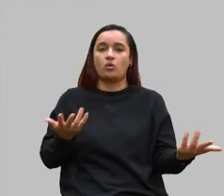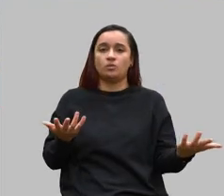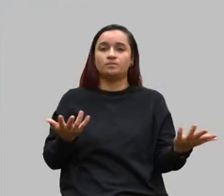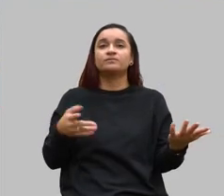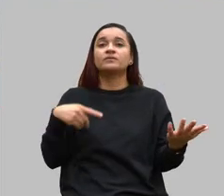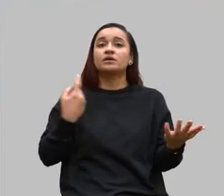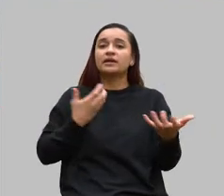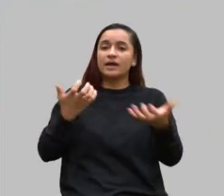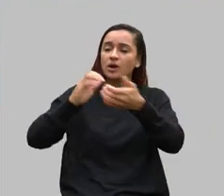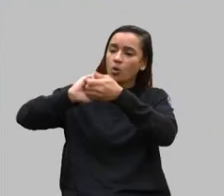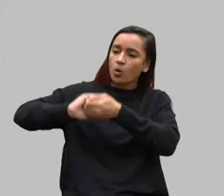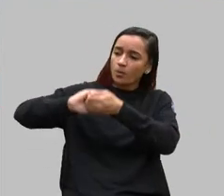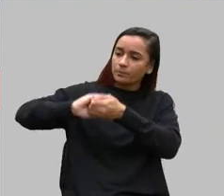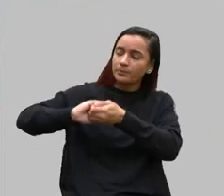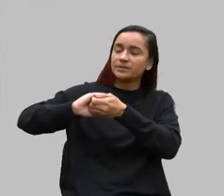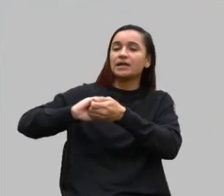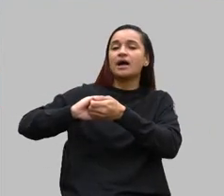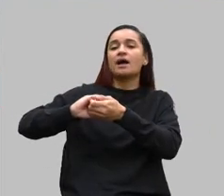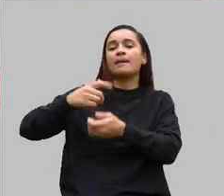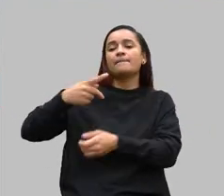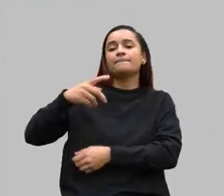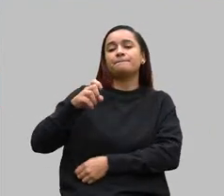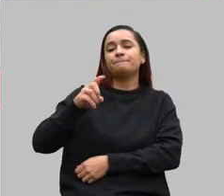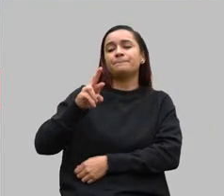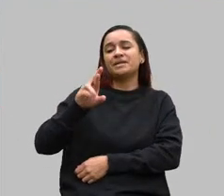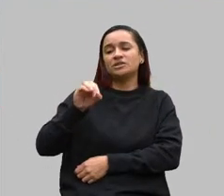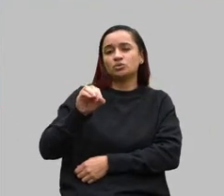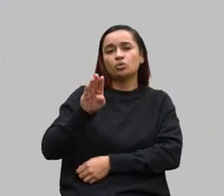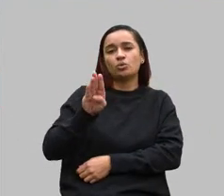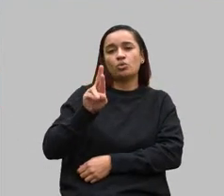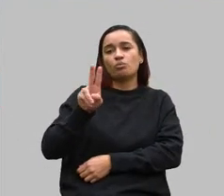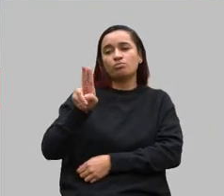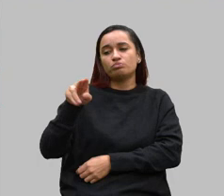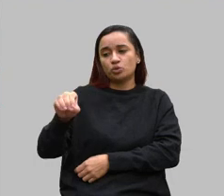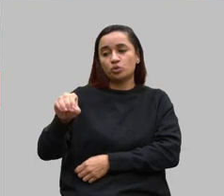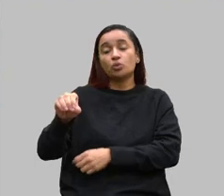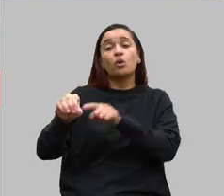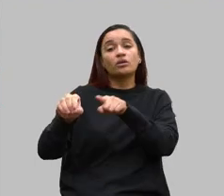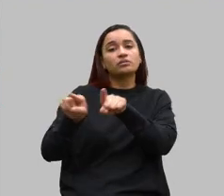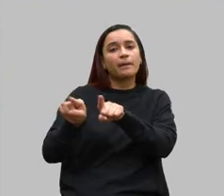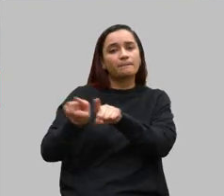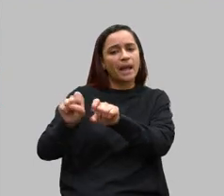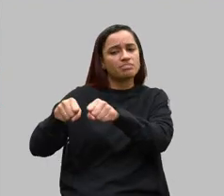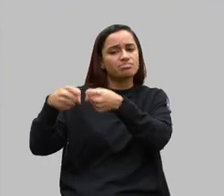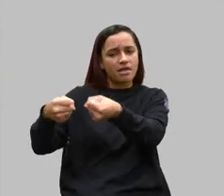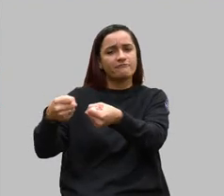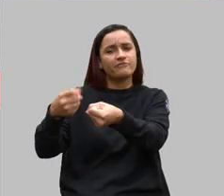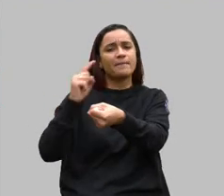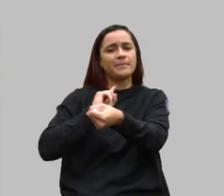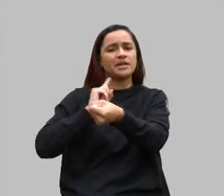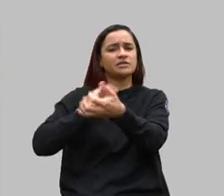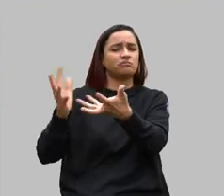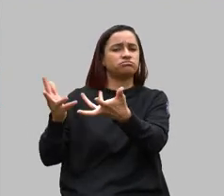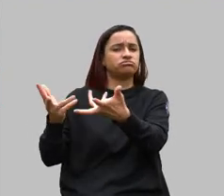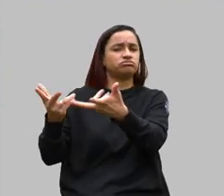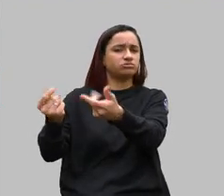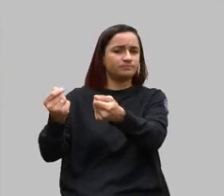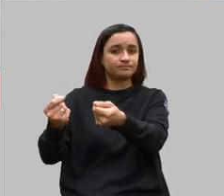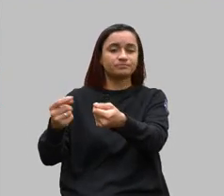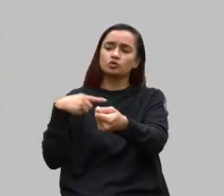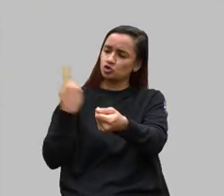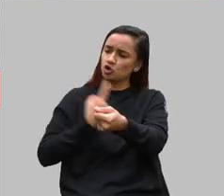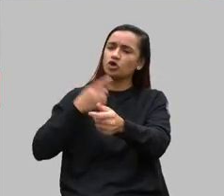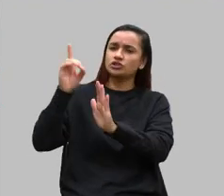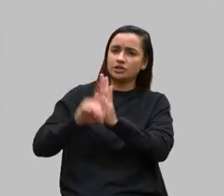secretário Pedro Bruno de uma forma brilhante tem também defendido Minas Gerais e os nossos direitos os